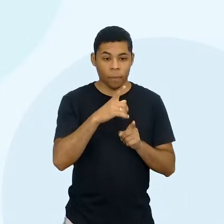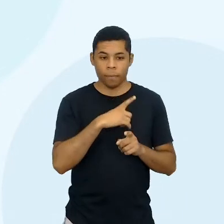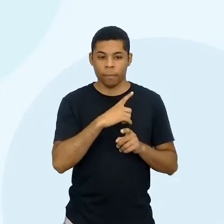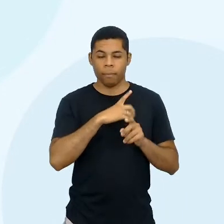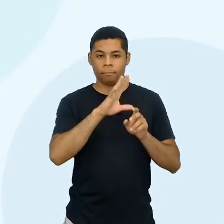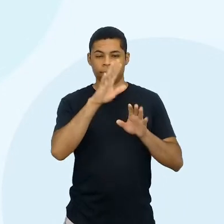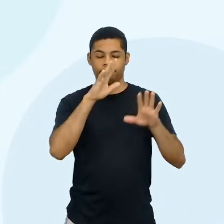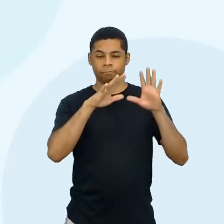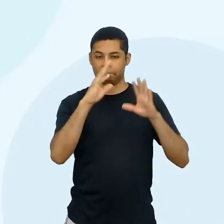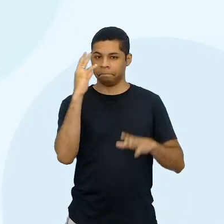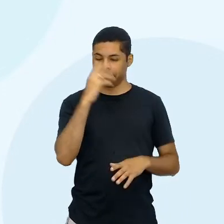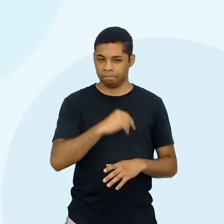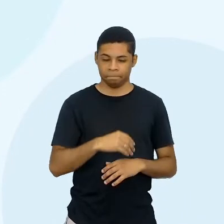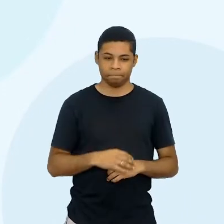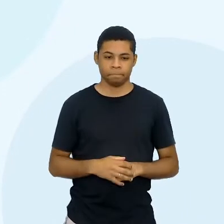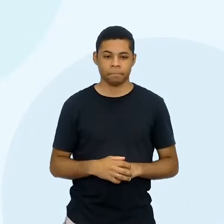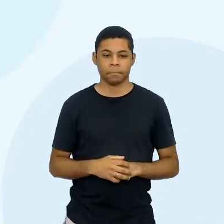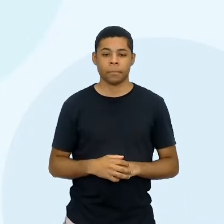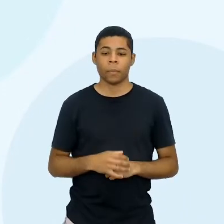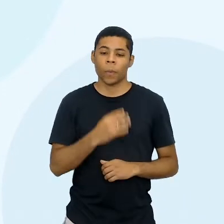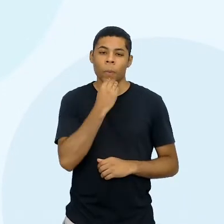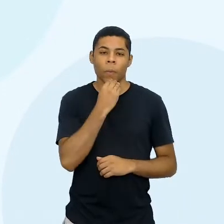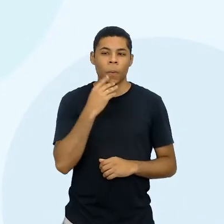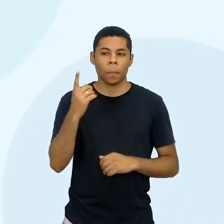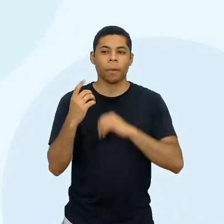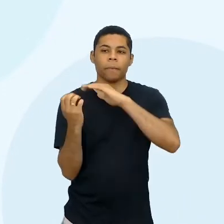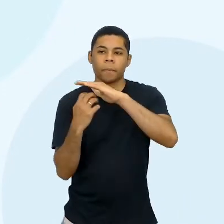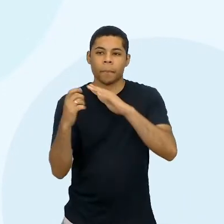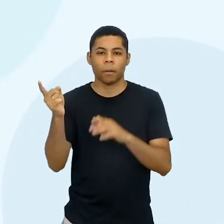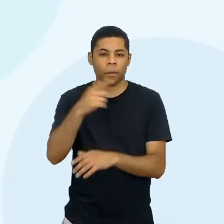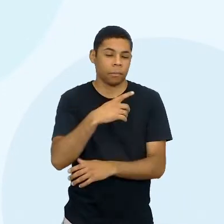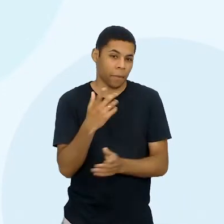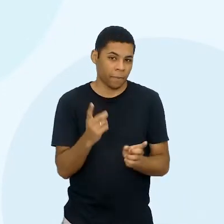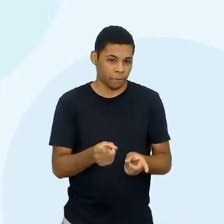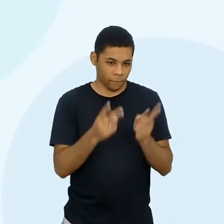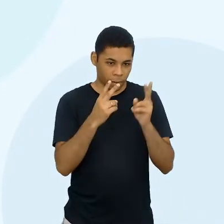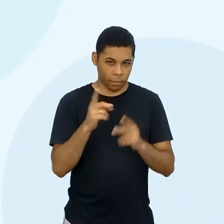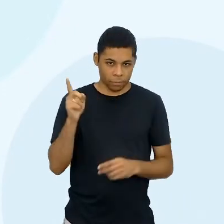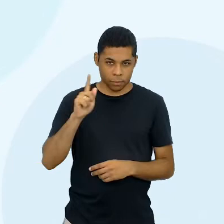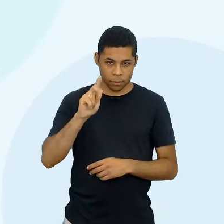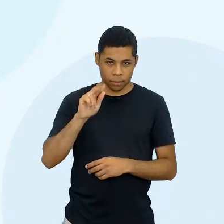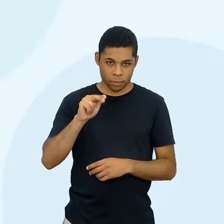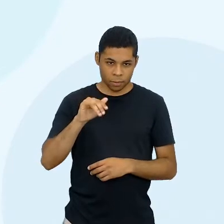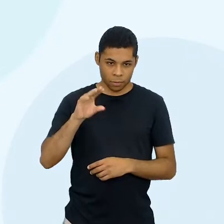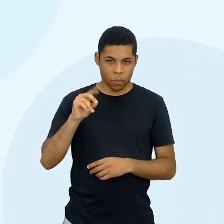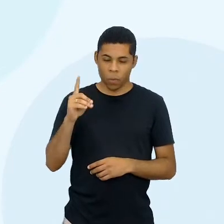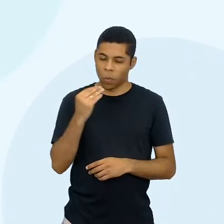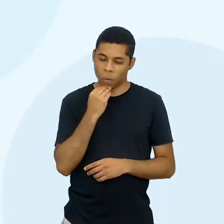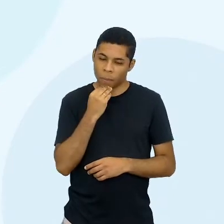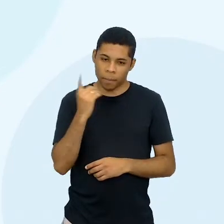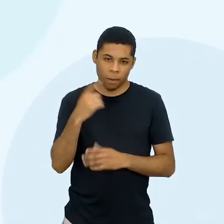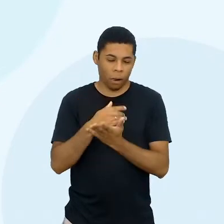né, específico, né? Logicamente que as empresas, né, que vendem aí, trabalham com granito aí